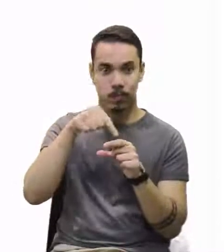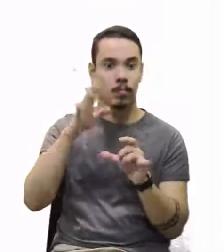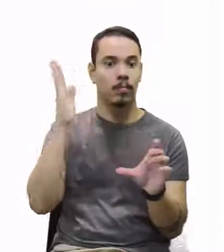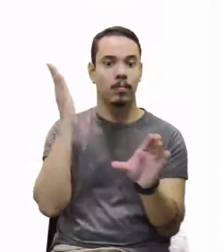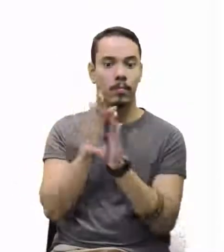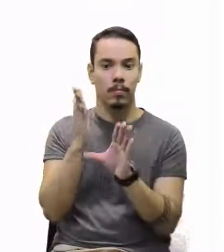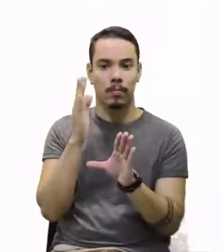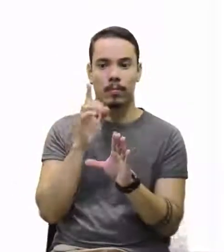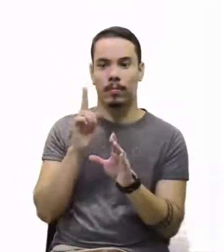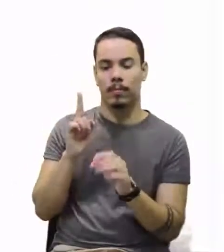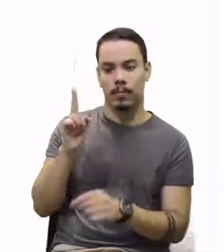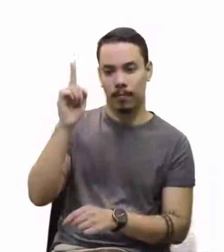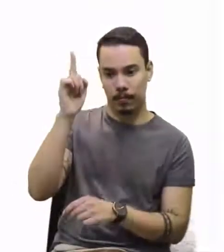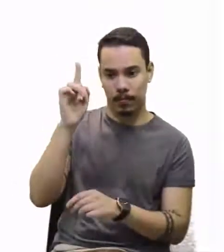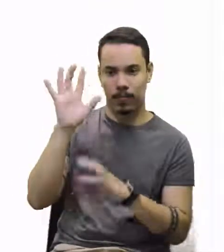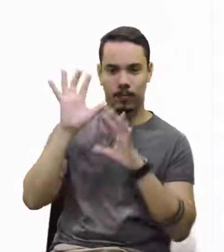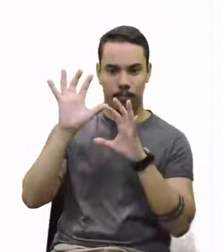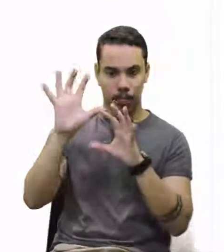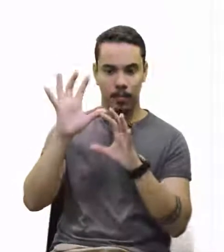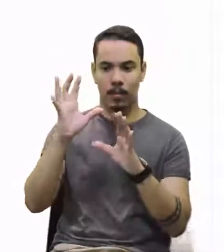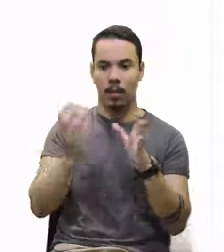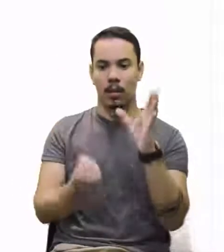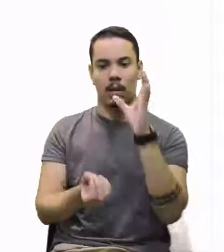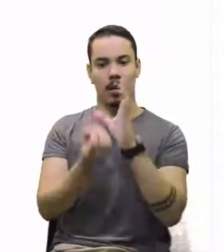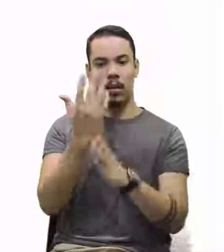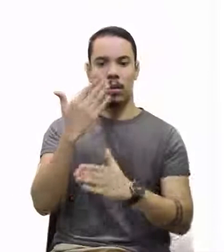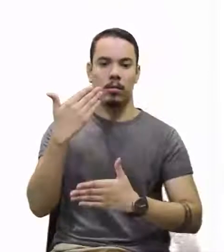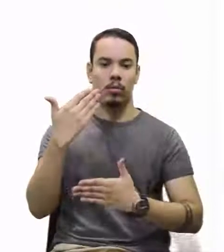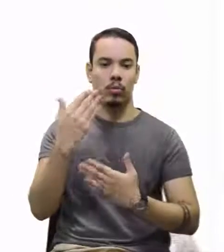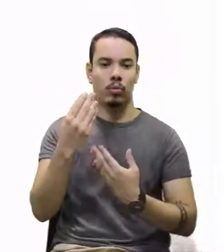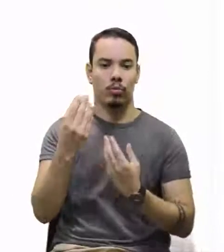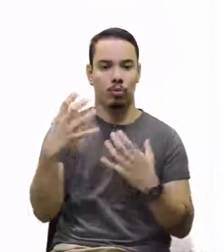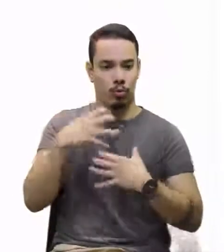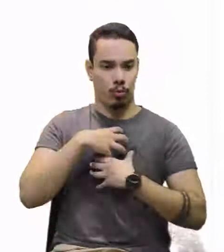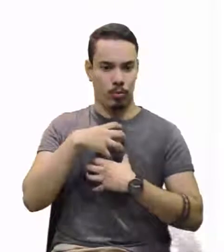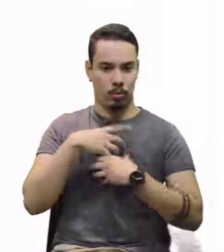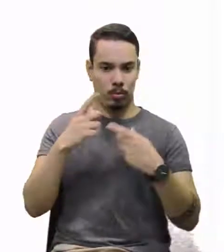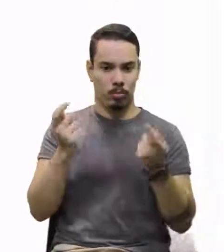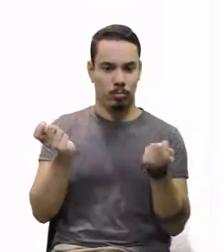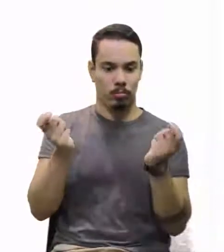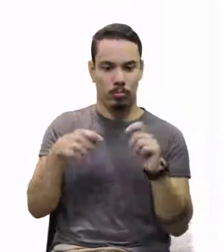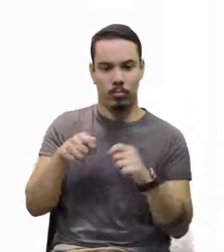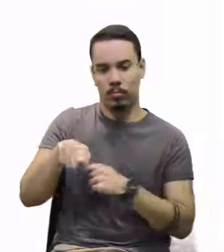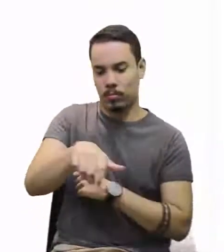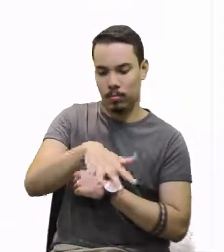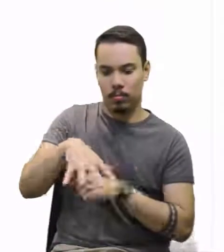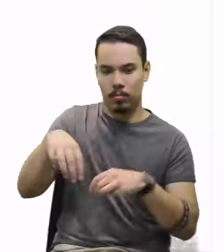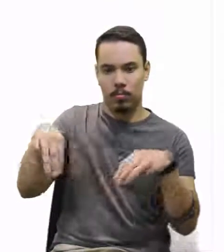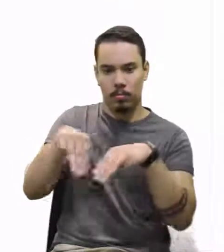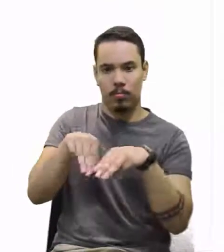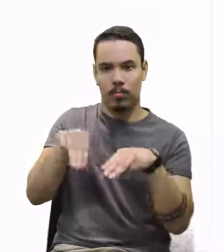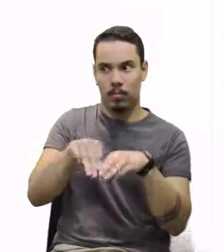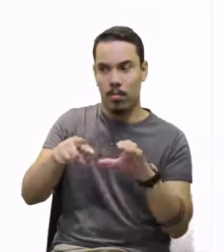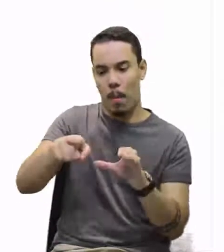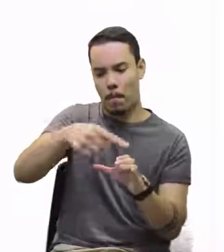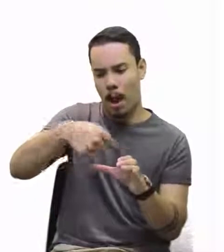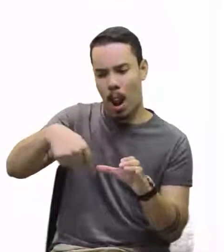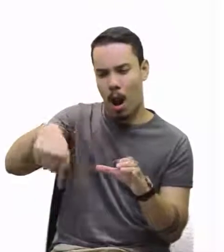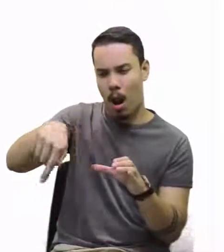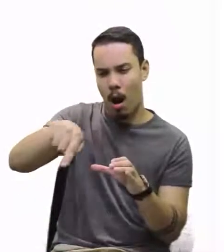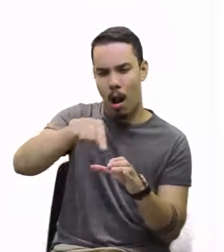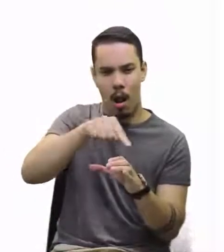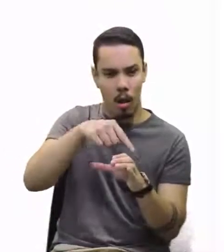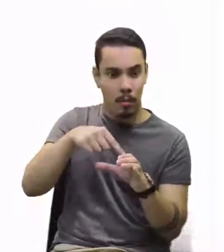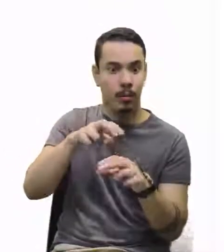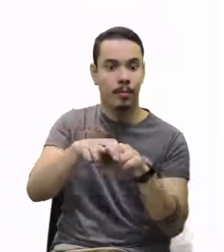Graças a esse formato, é criado um caminho pelo qual o campo magnético circula.